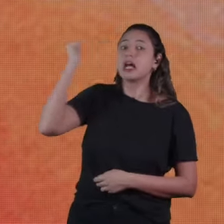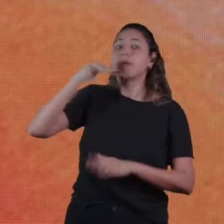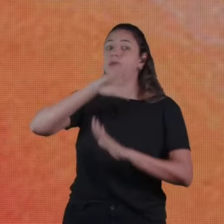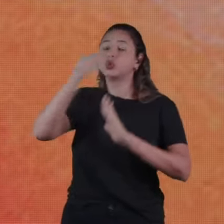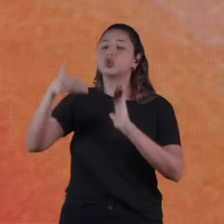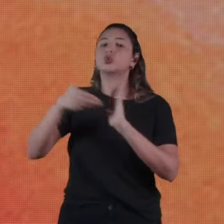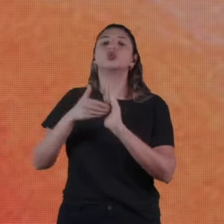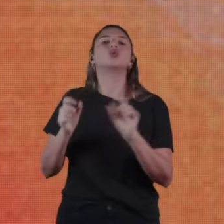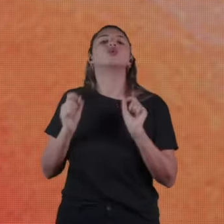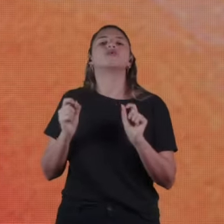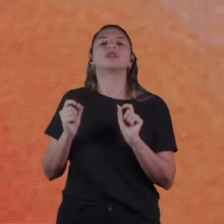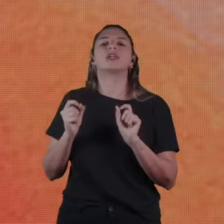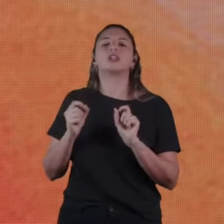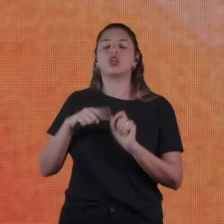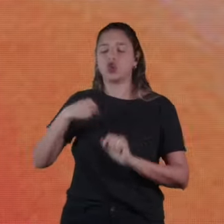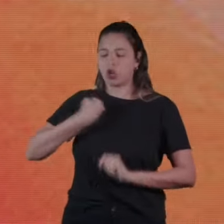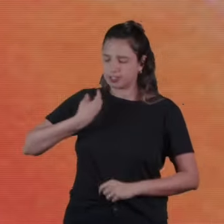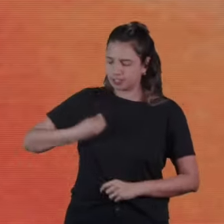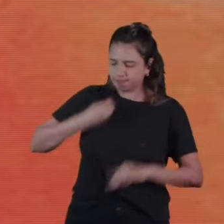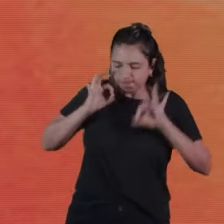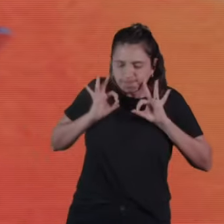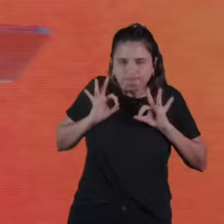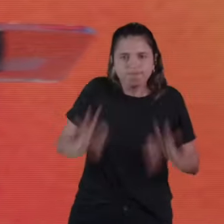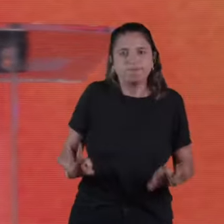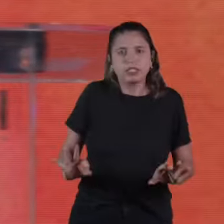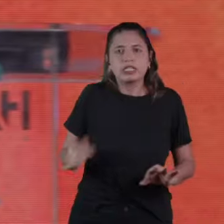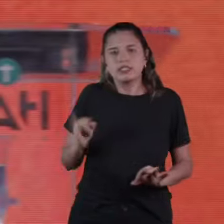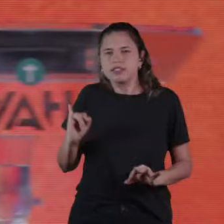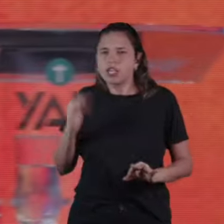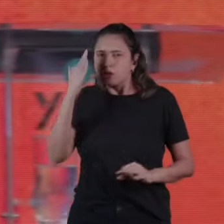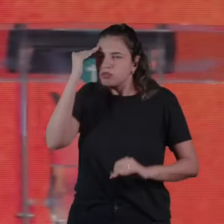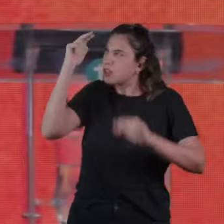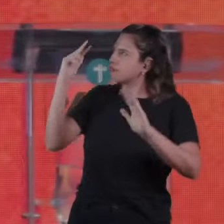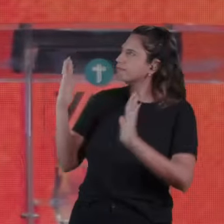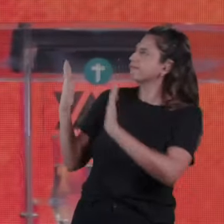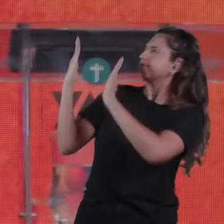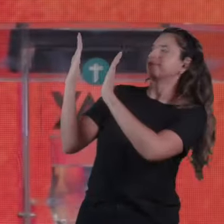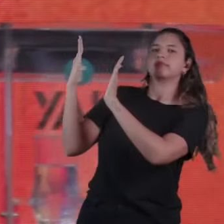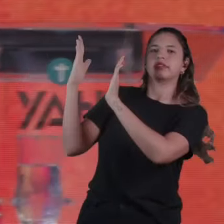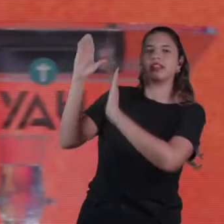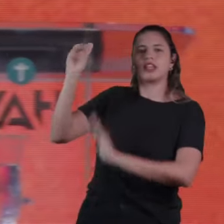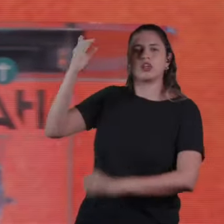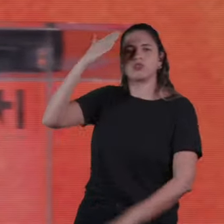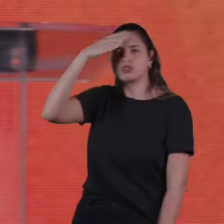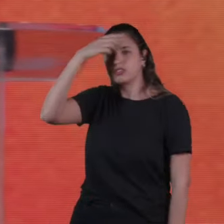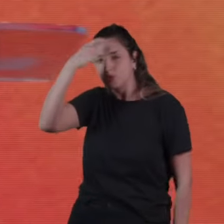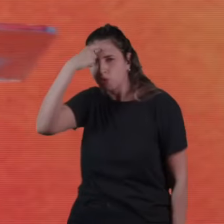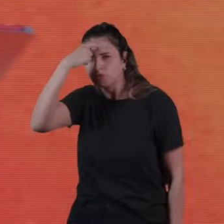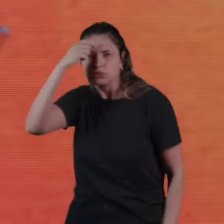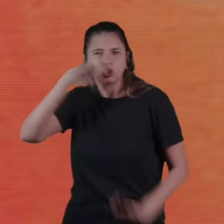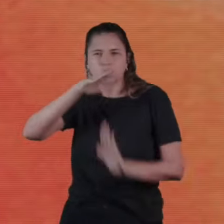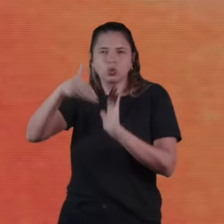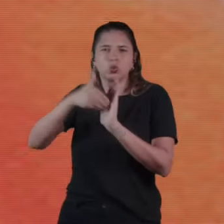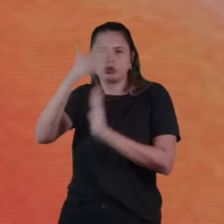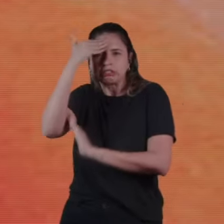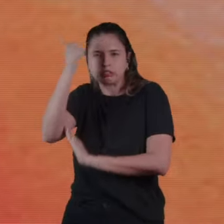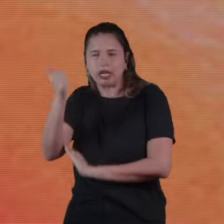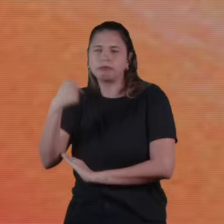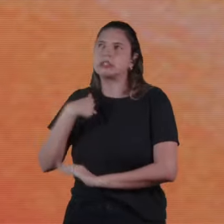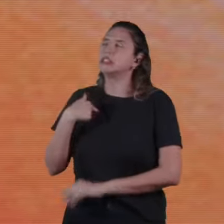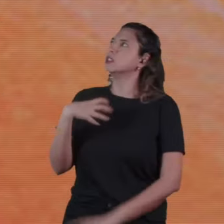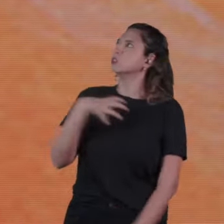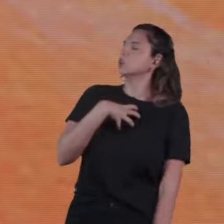nos move a uma vida íntegra. Quando eu sei que eu estou diante de um Deus onisciente, isso é uma